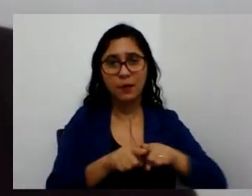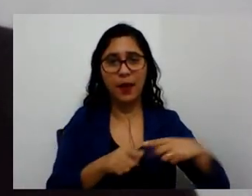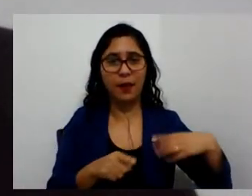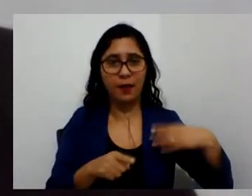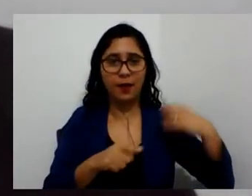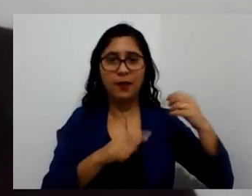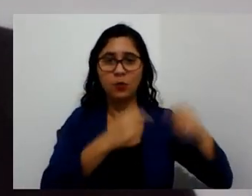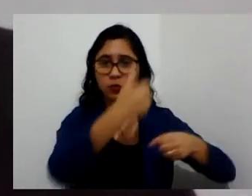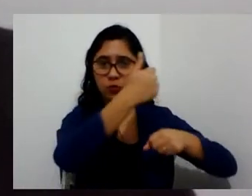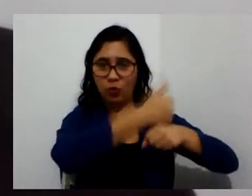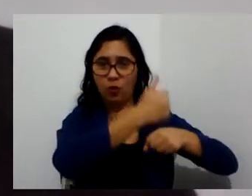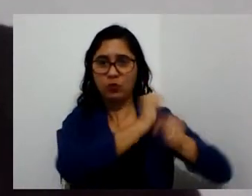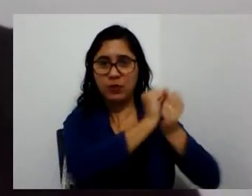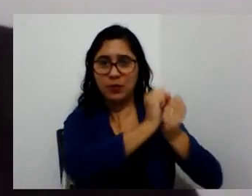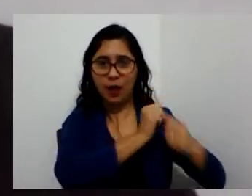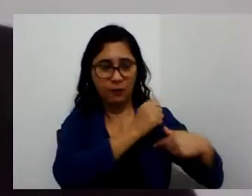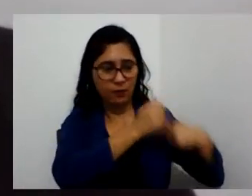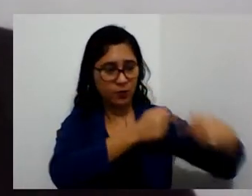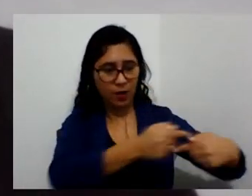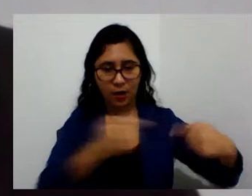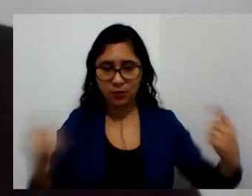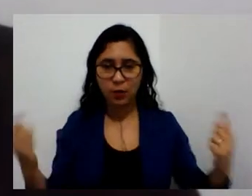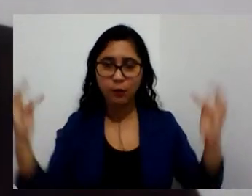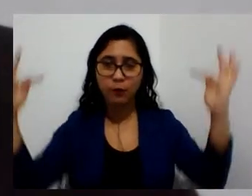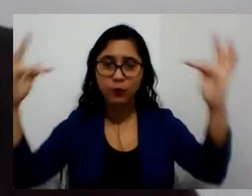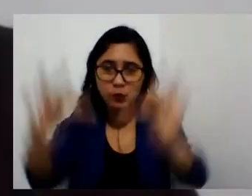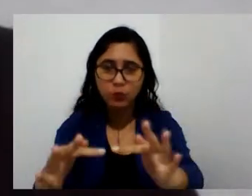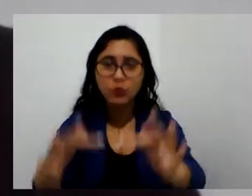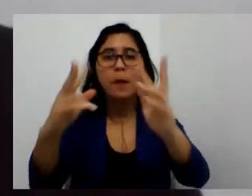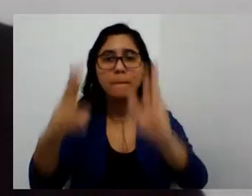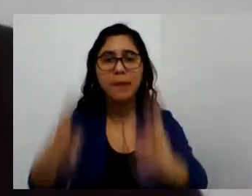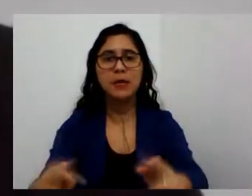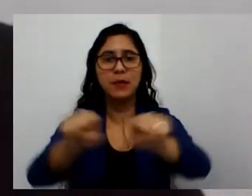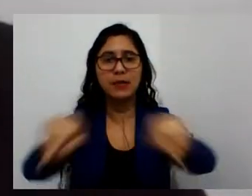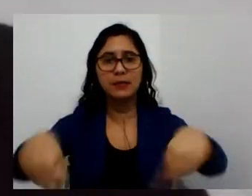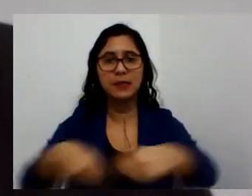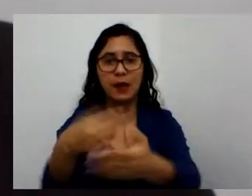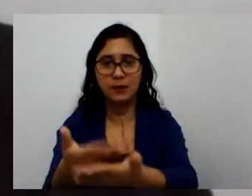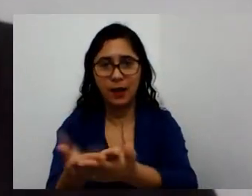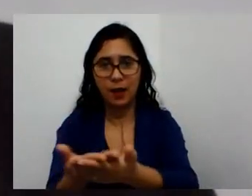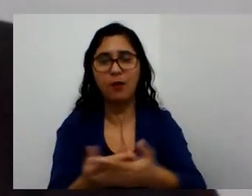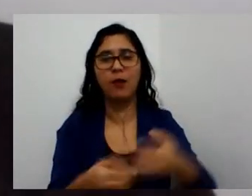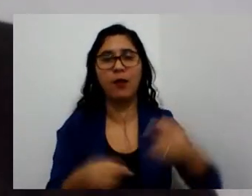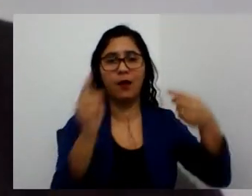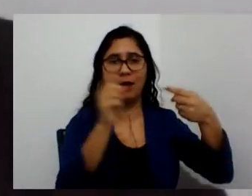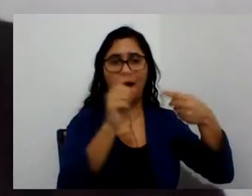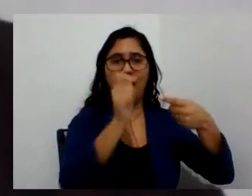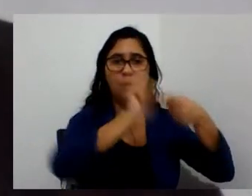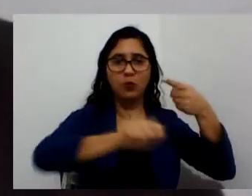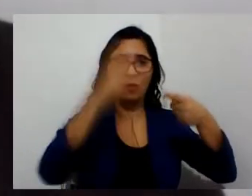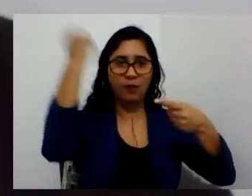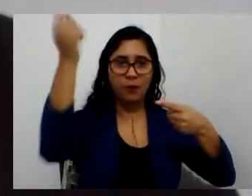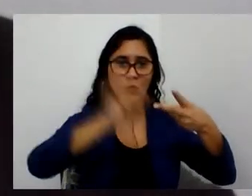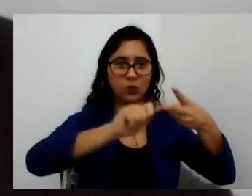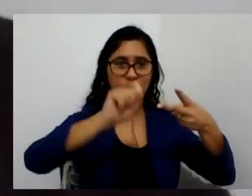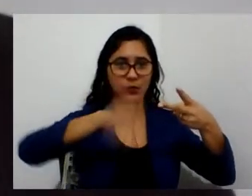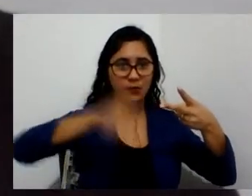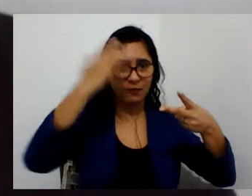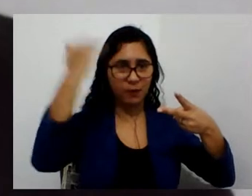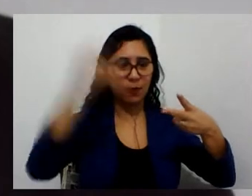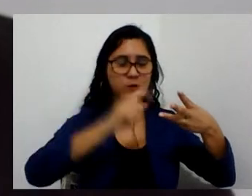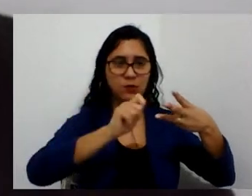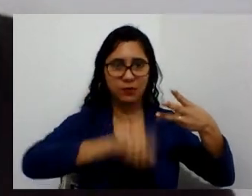mesa da fraternidade. Nelson Mandela, Mahatma Gandhi e Martin Luther King. Então, por favor, não me venha